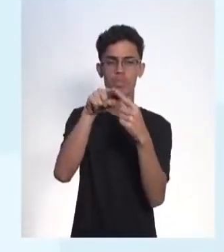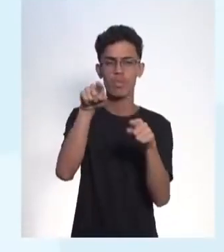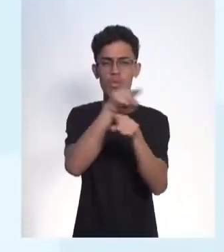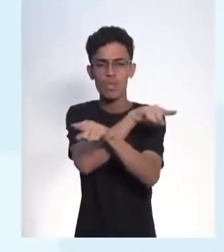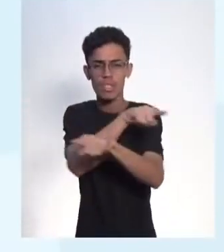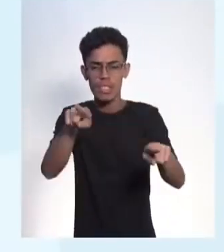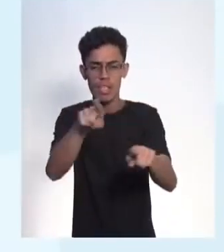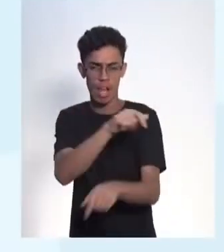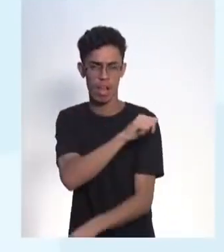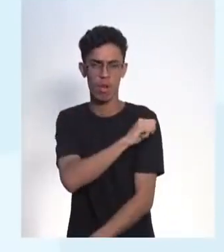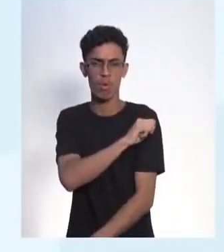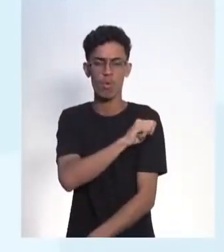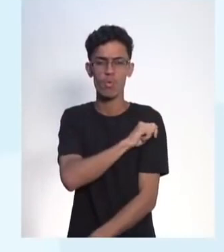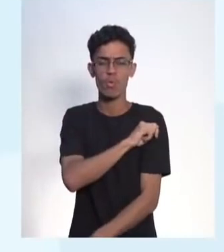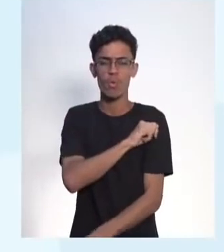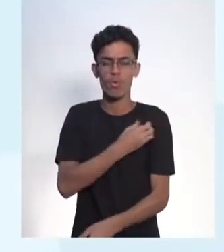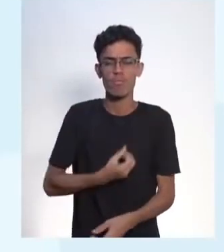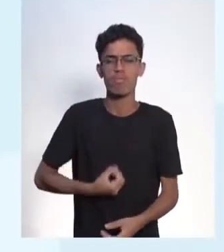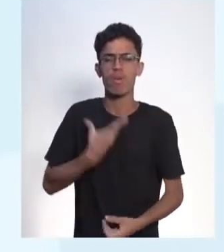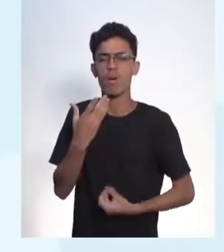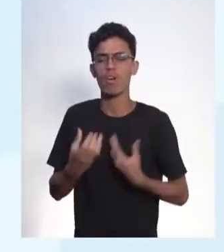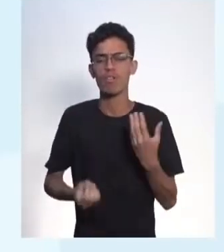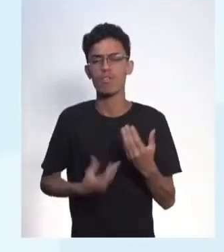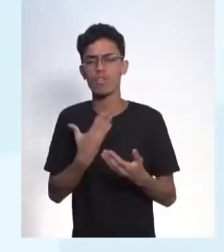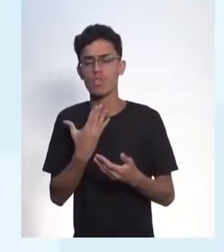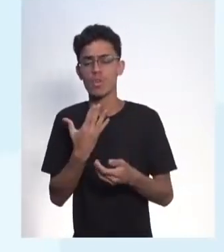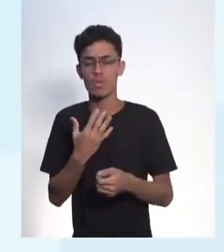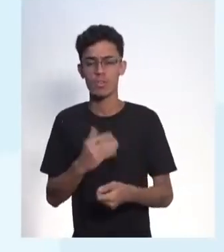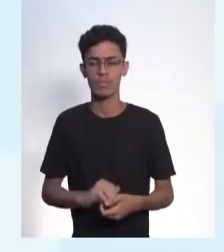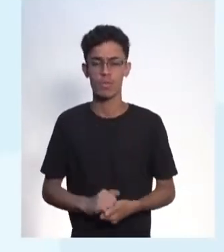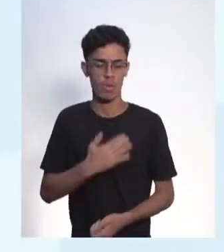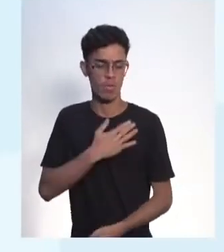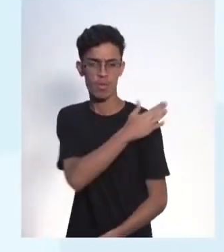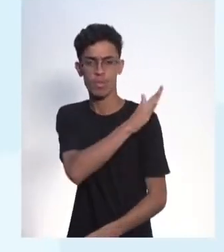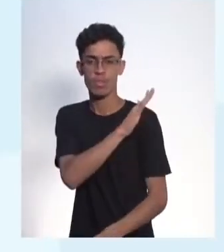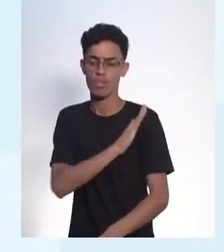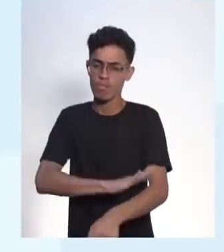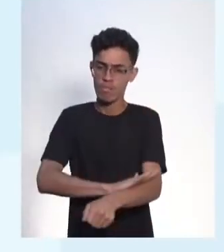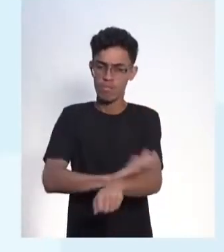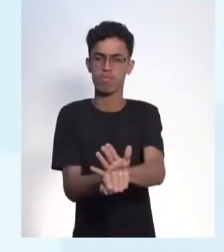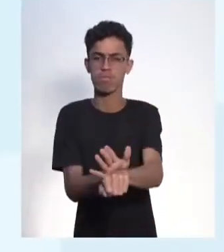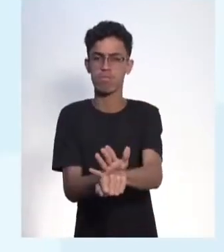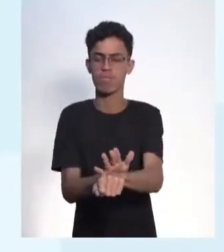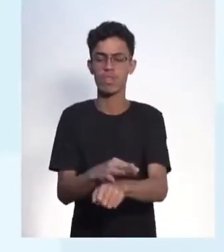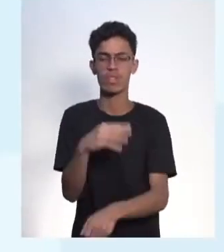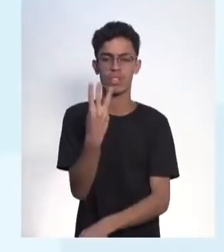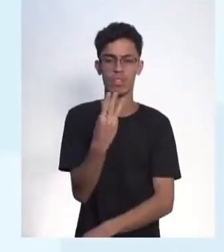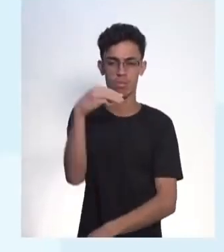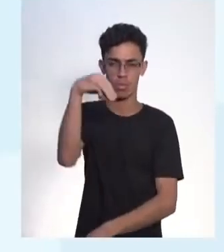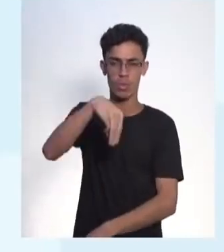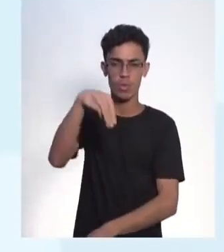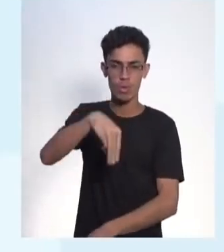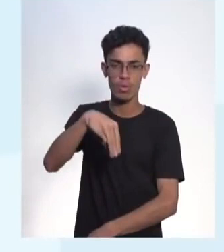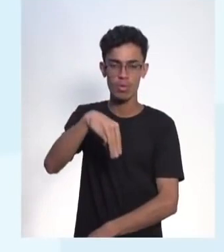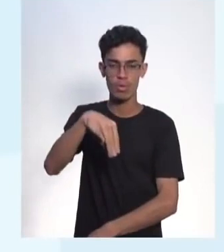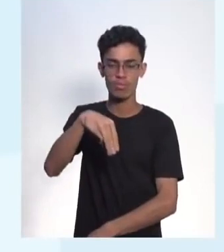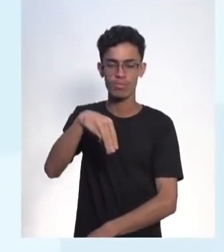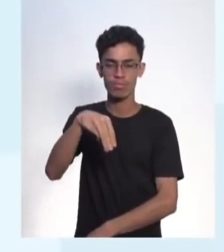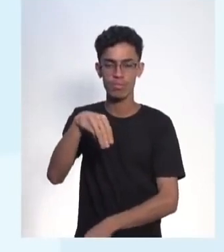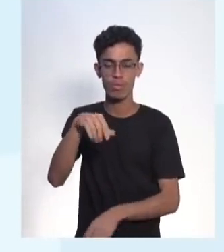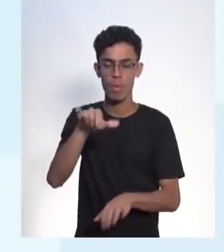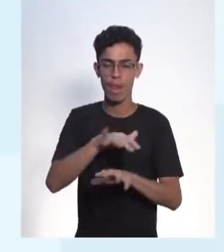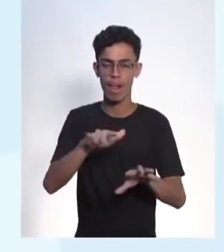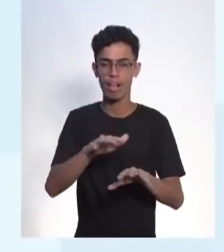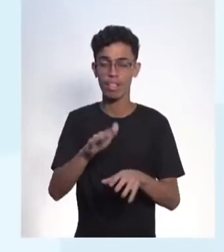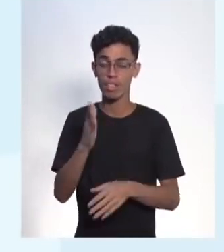você, estudante, tem a dizer sobre o racismo e o preconceito? 3 minutos, dedinho no teclado,